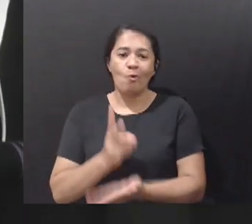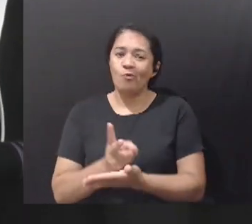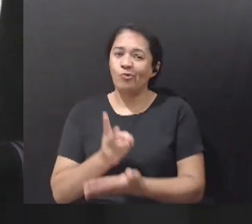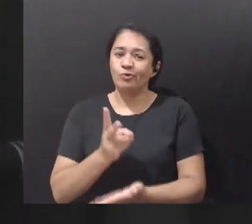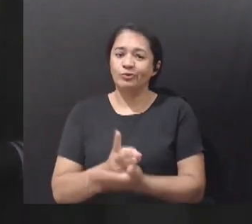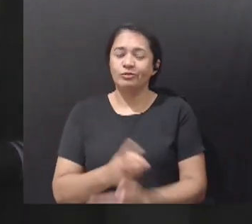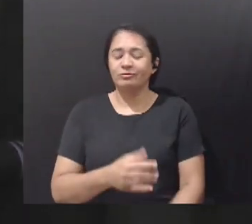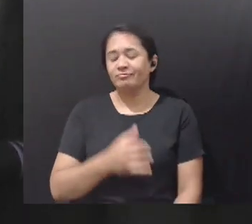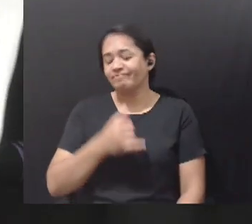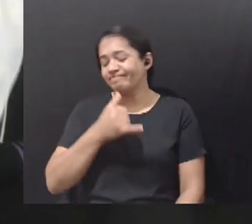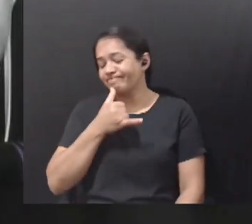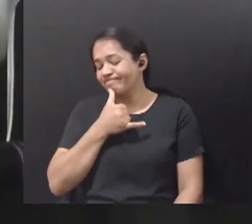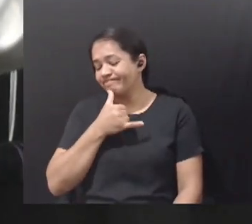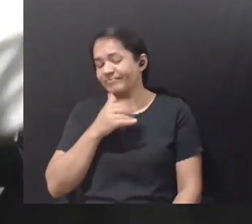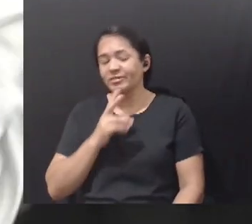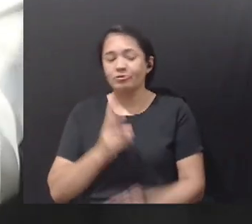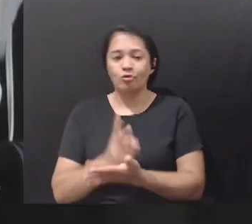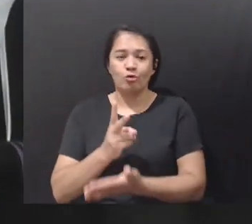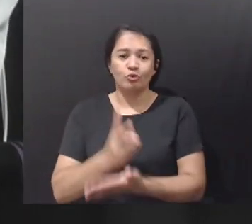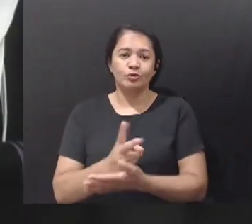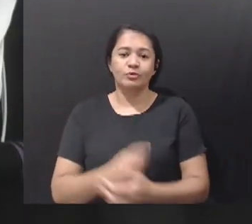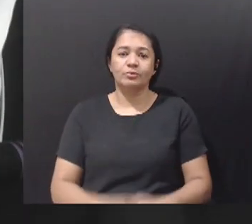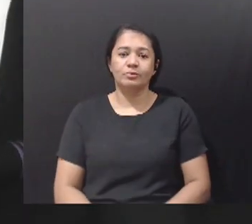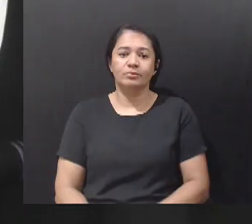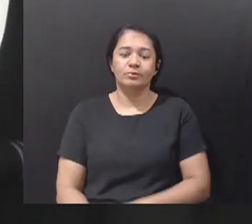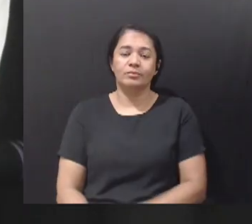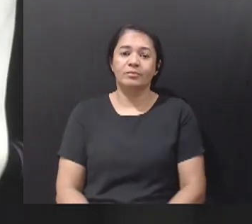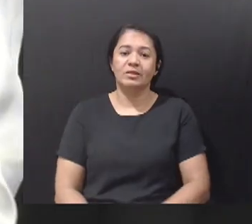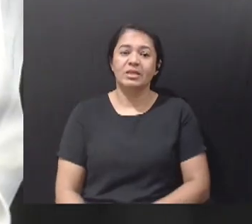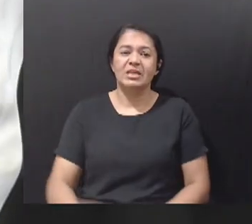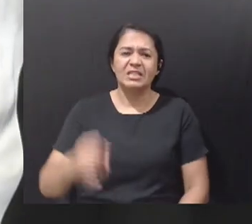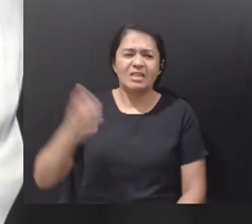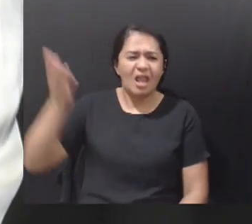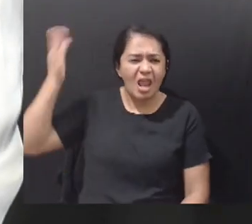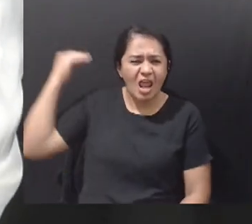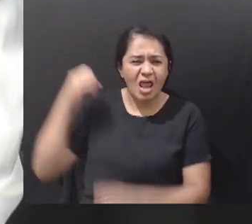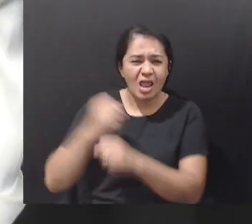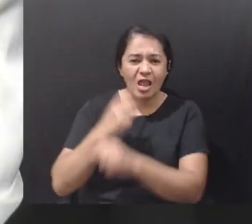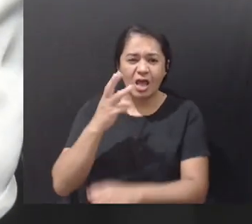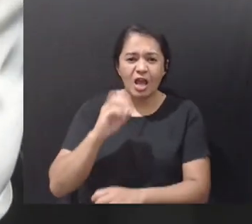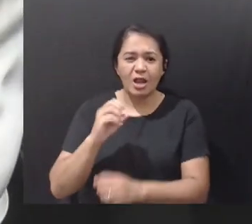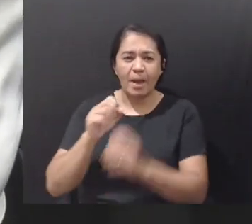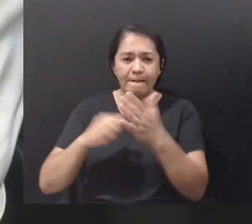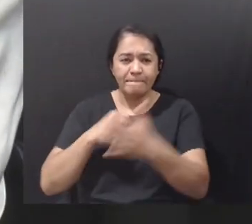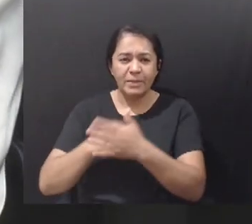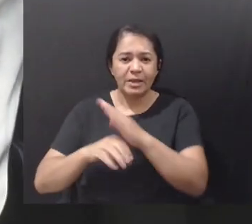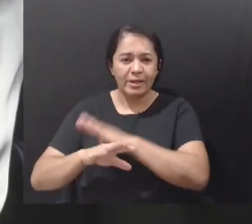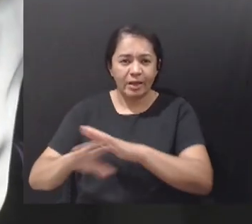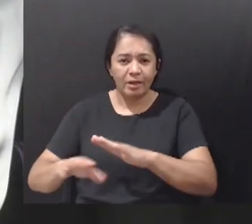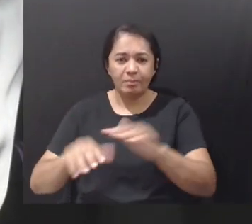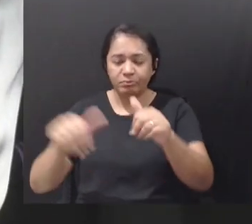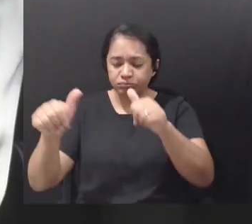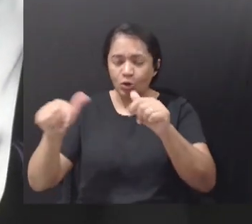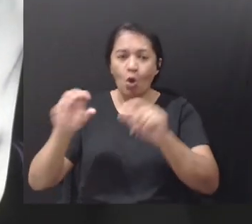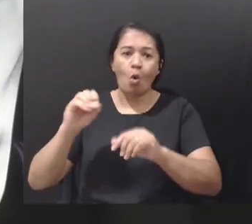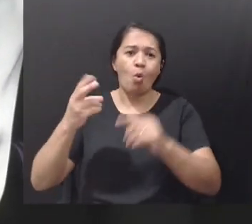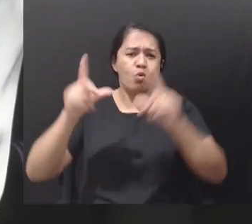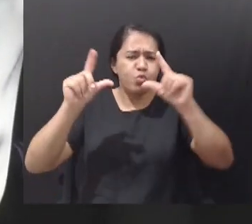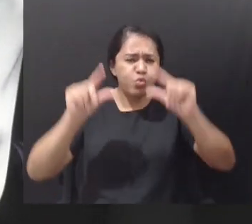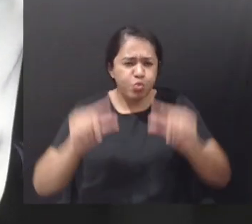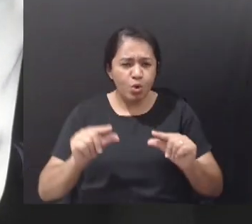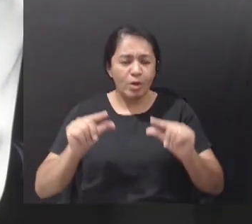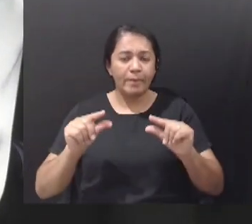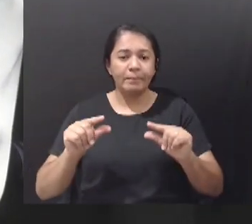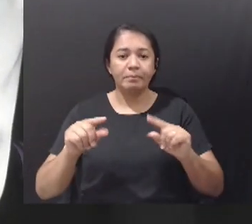Lamentavelmente é muito atual. Se tivesse brigado lá 30 anos passados e tivesse acabado, ou minimizado muito, mas não